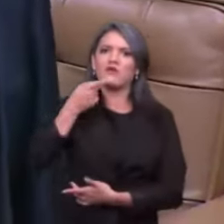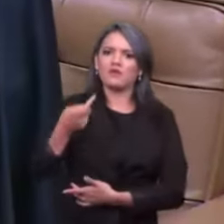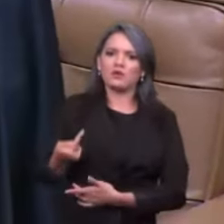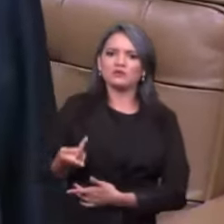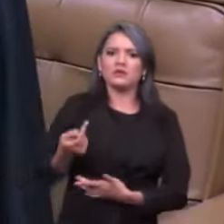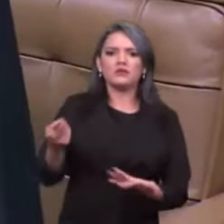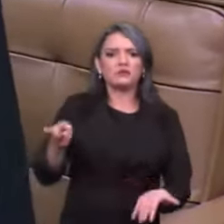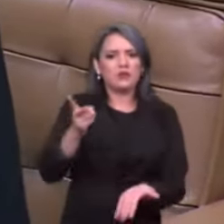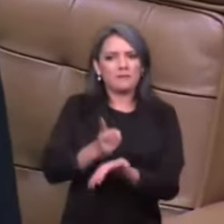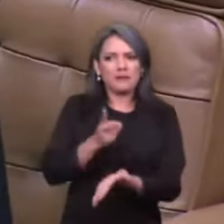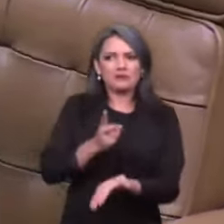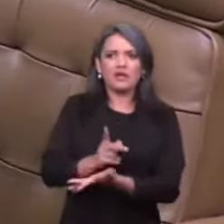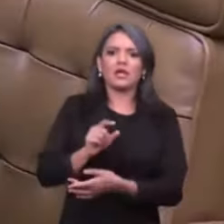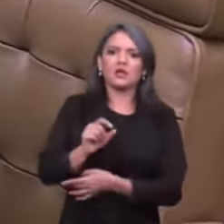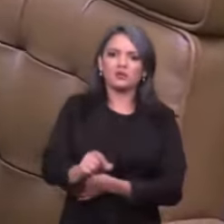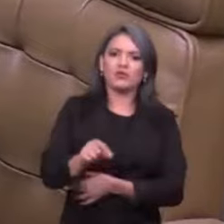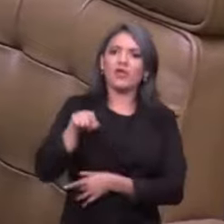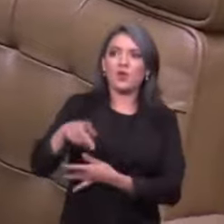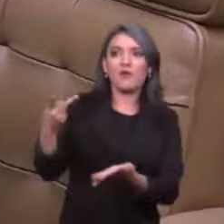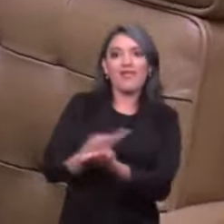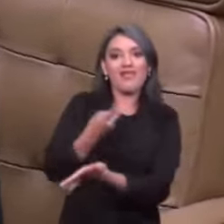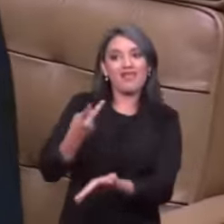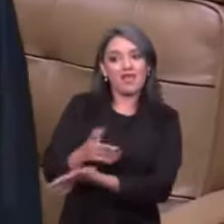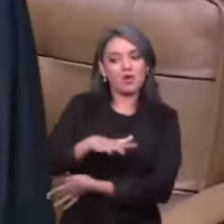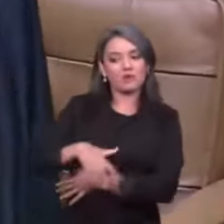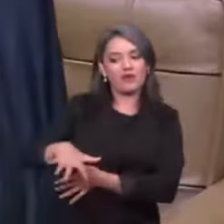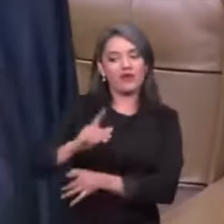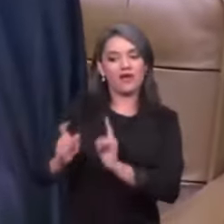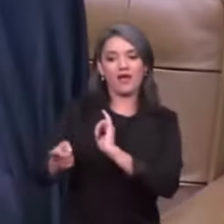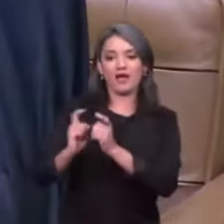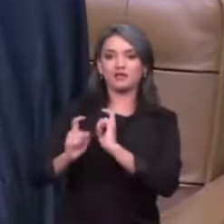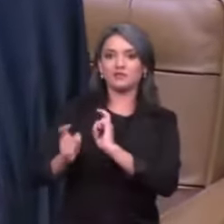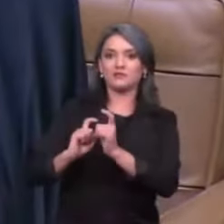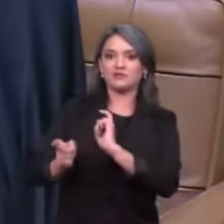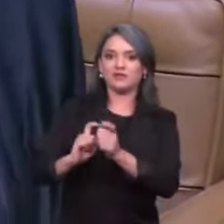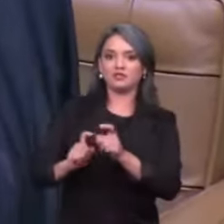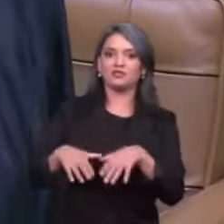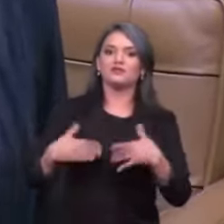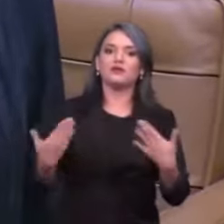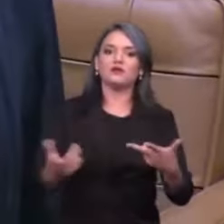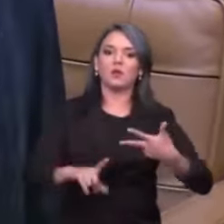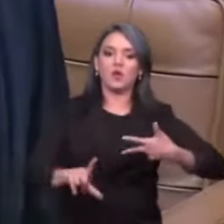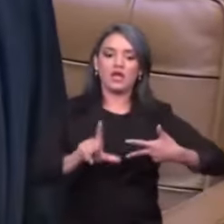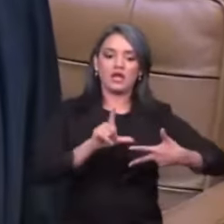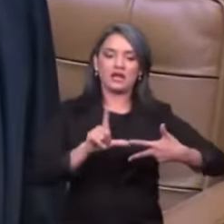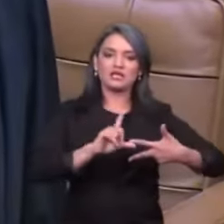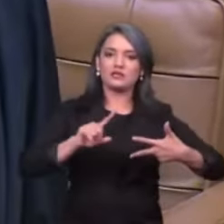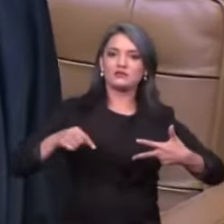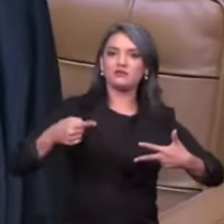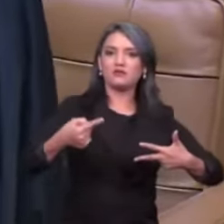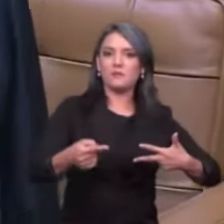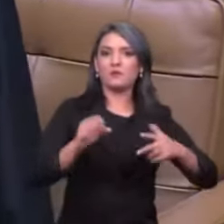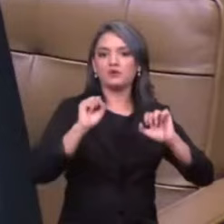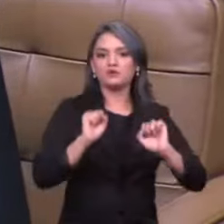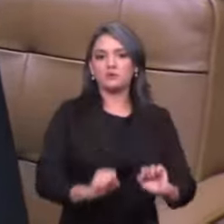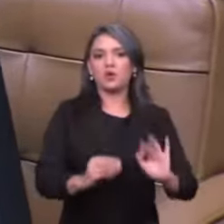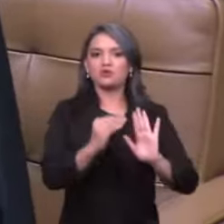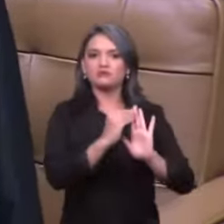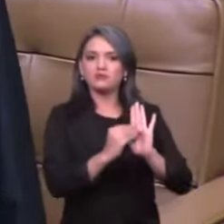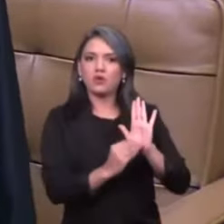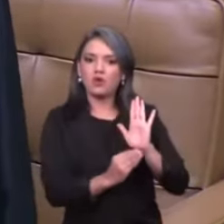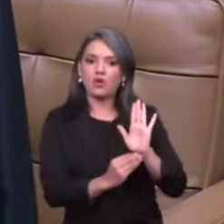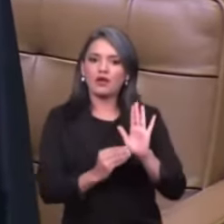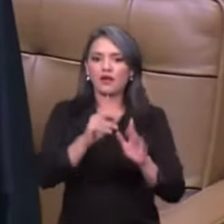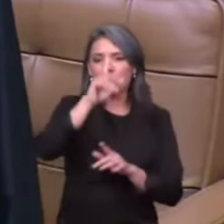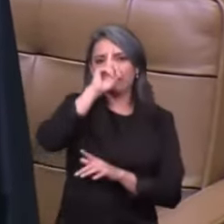mantendo como ilícito administrativo, podendo o legislador, inclusive, fazer todo um tratamento, e daí a